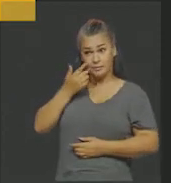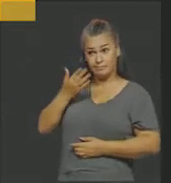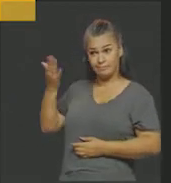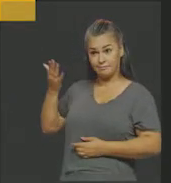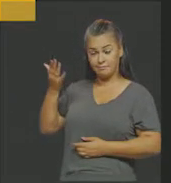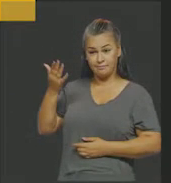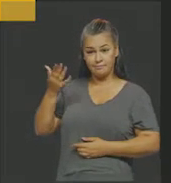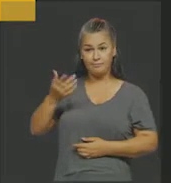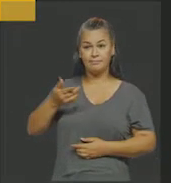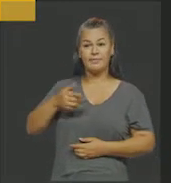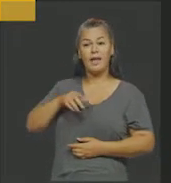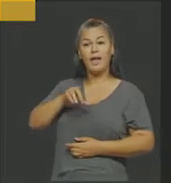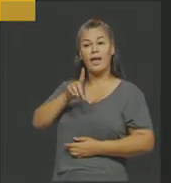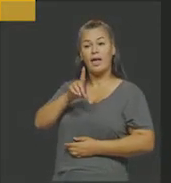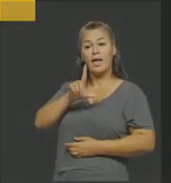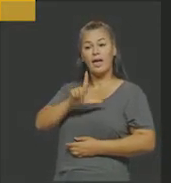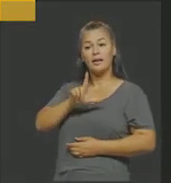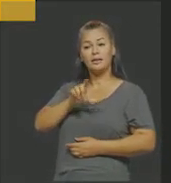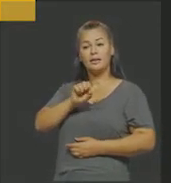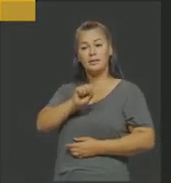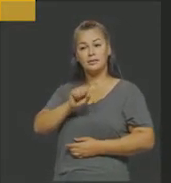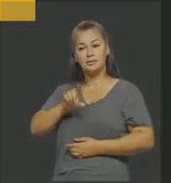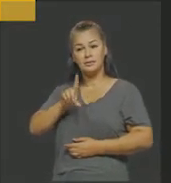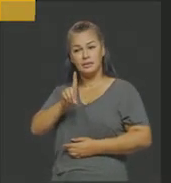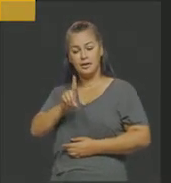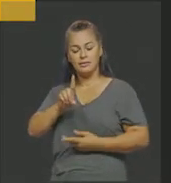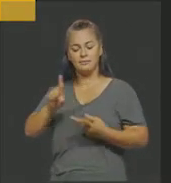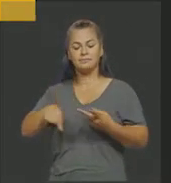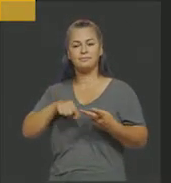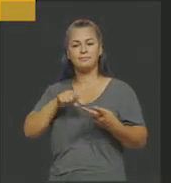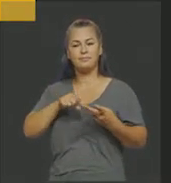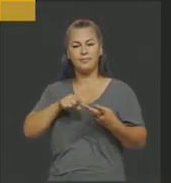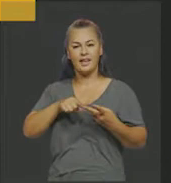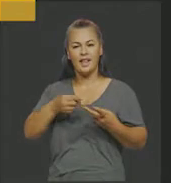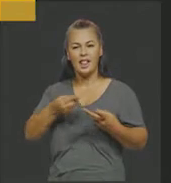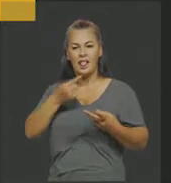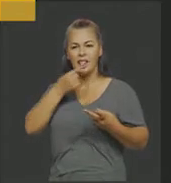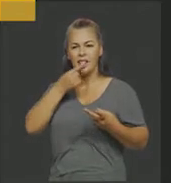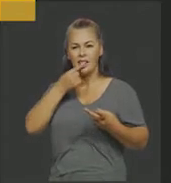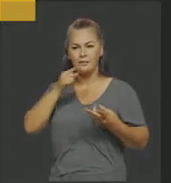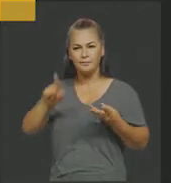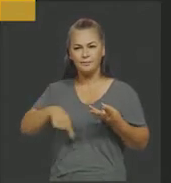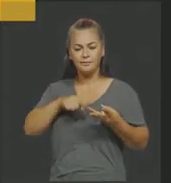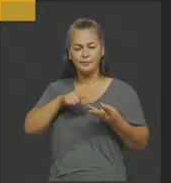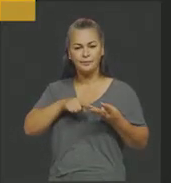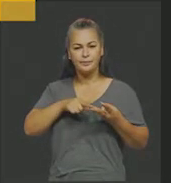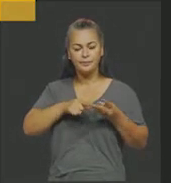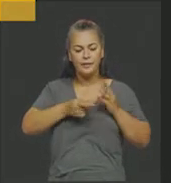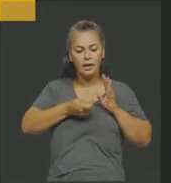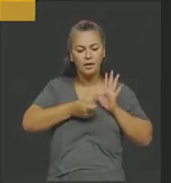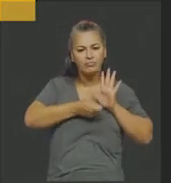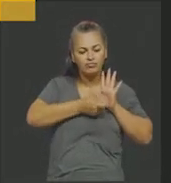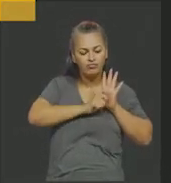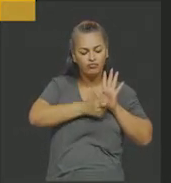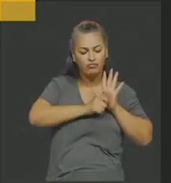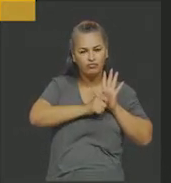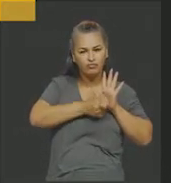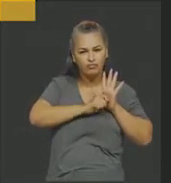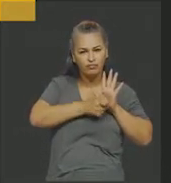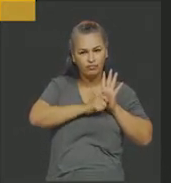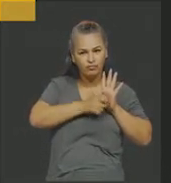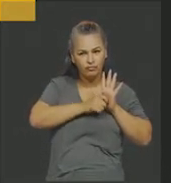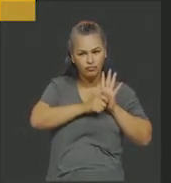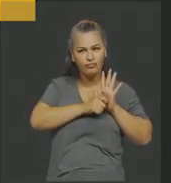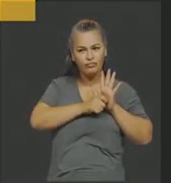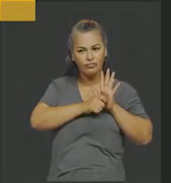LSD, êxtase, que são substâncias sintéticas, né? A maconha, que vem aqui da planta, né, da